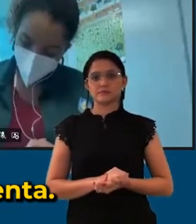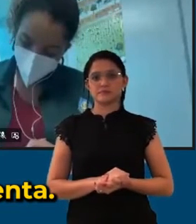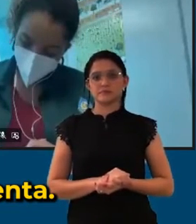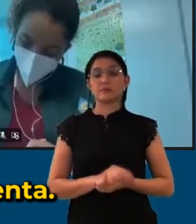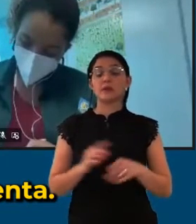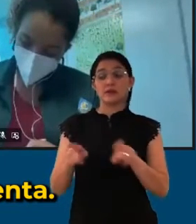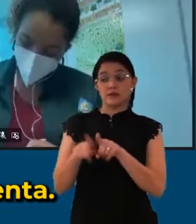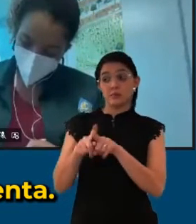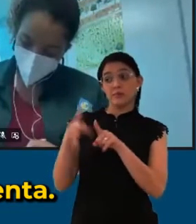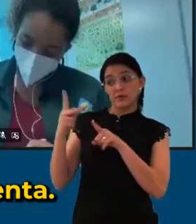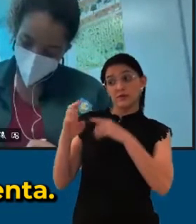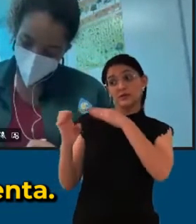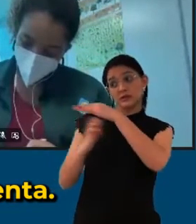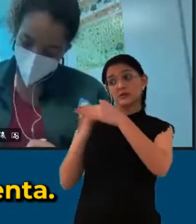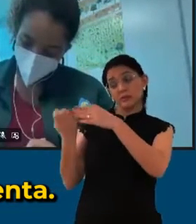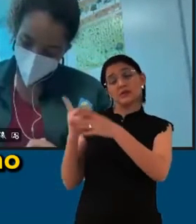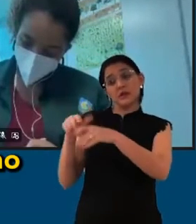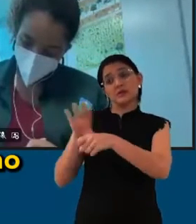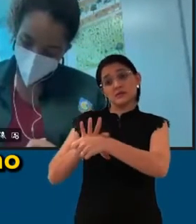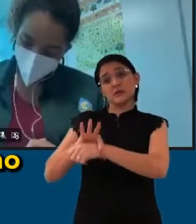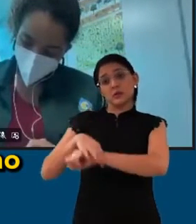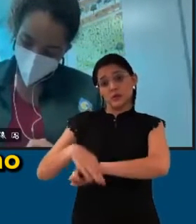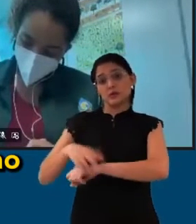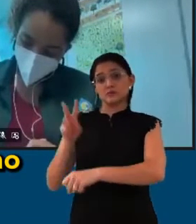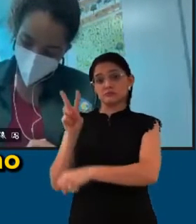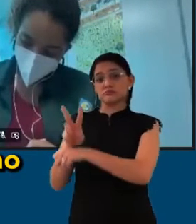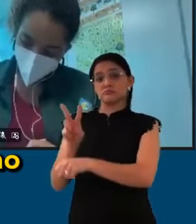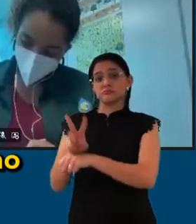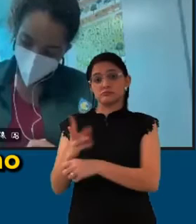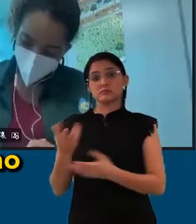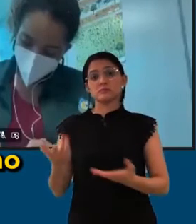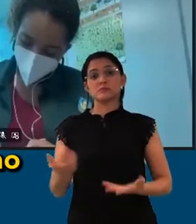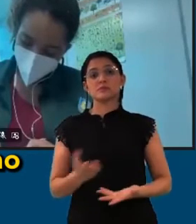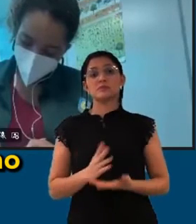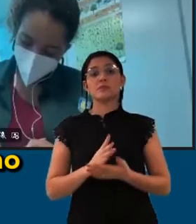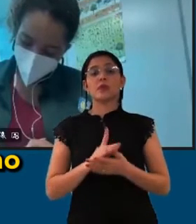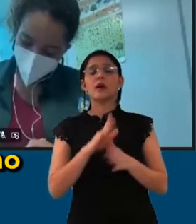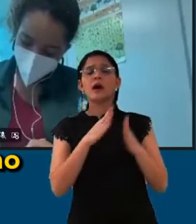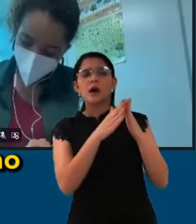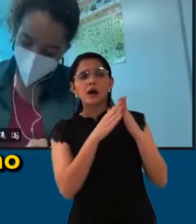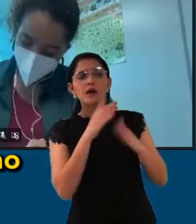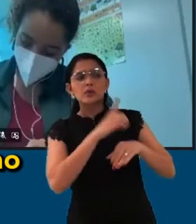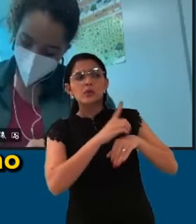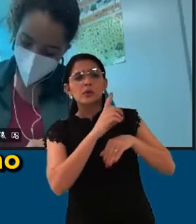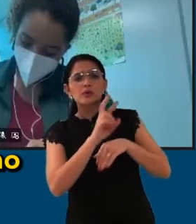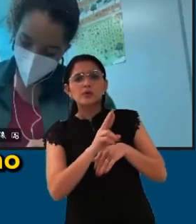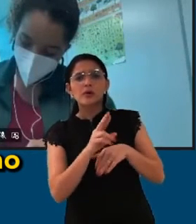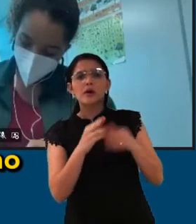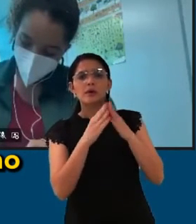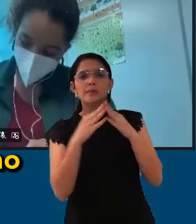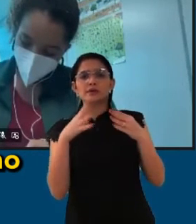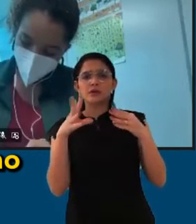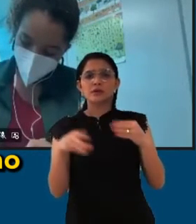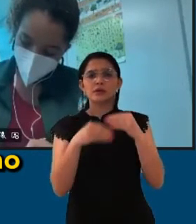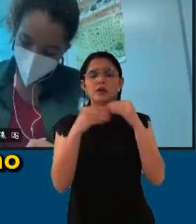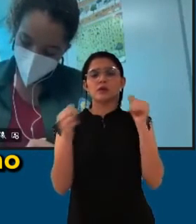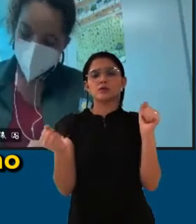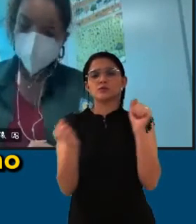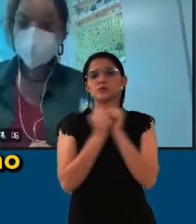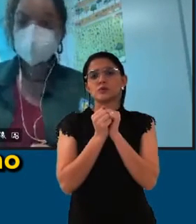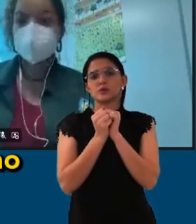na empresa também, né? Vocês têm também toda a parte. Doutor, eu queria pedir também para juntar como